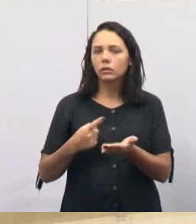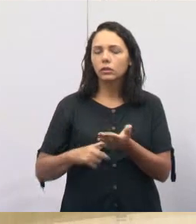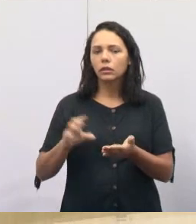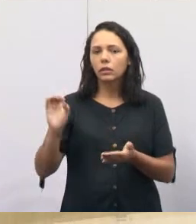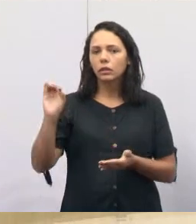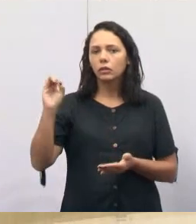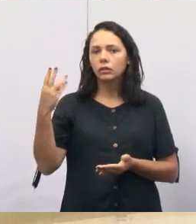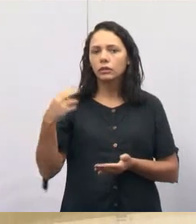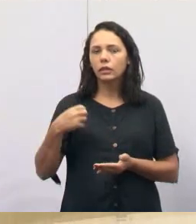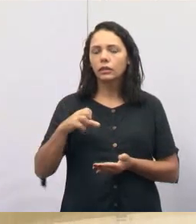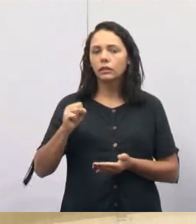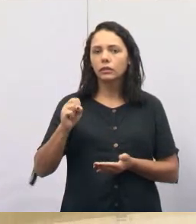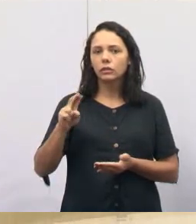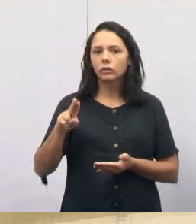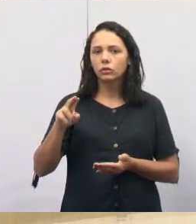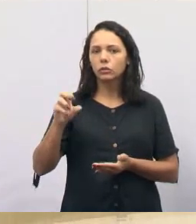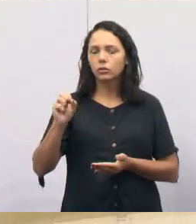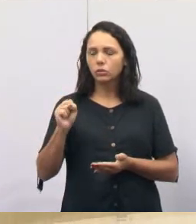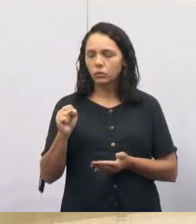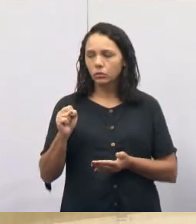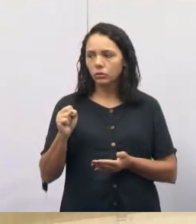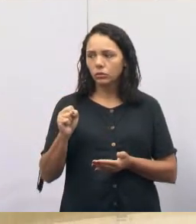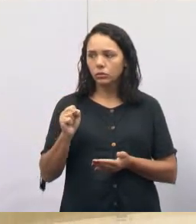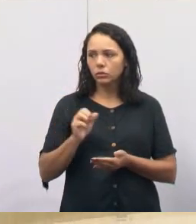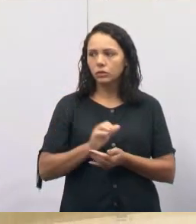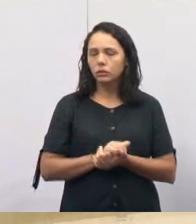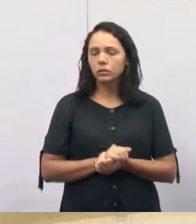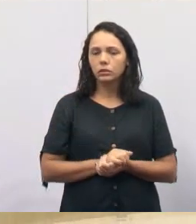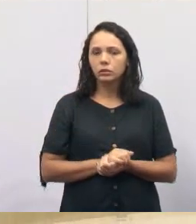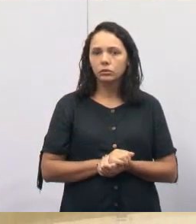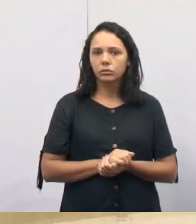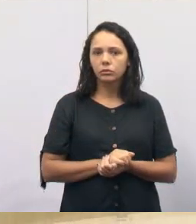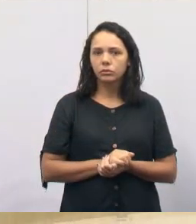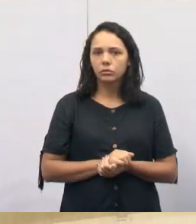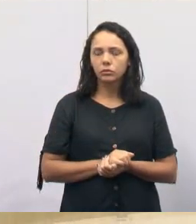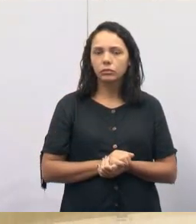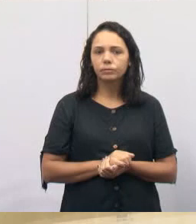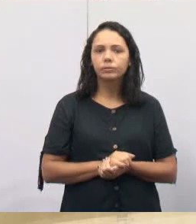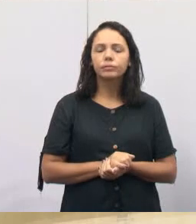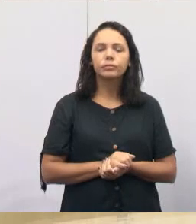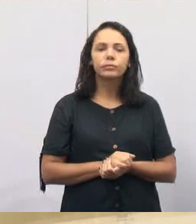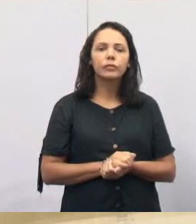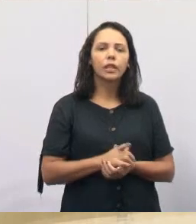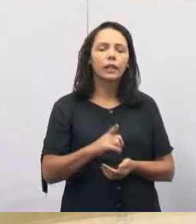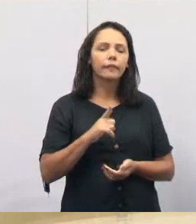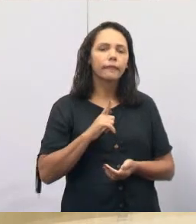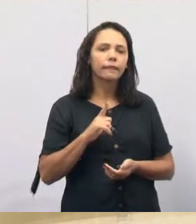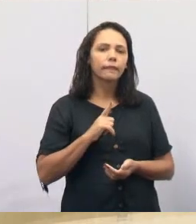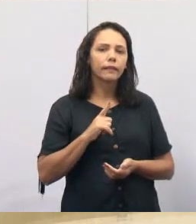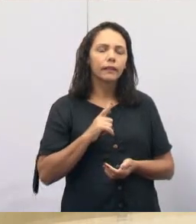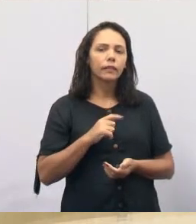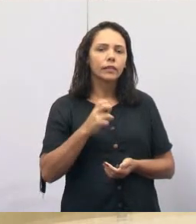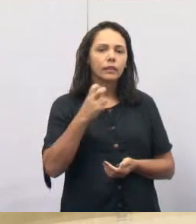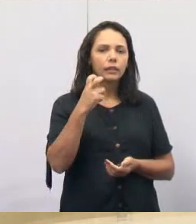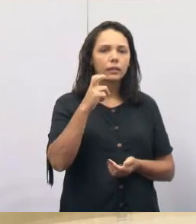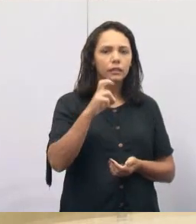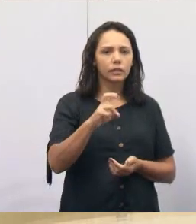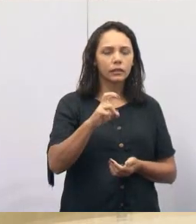referente à especialidade médica de média e alta complexidade? Foram realizados pela rede SUS municipal